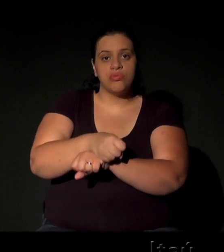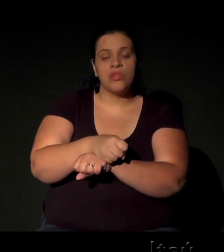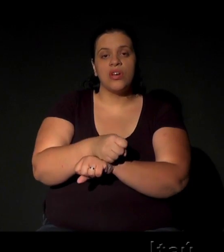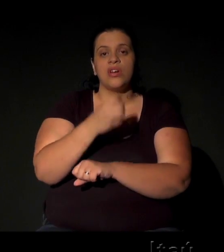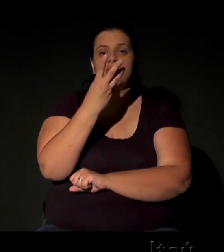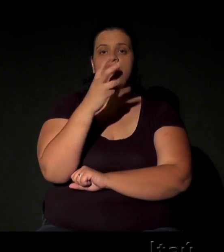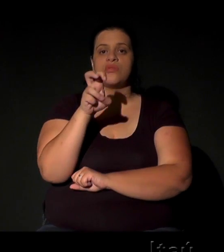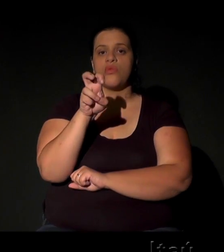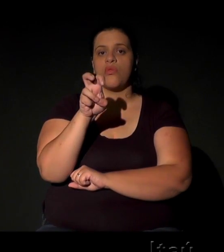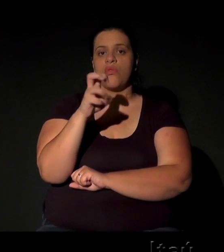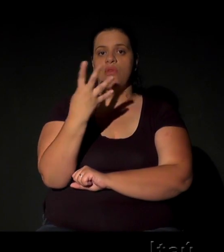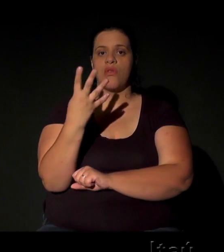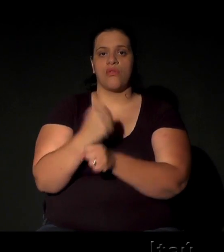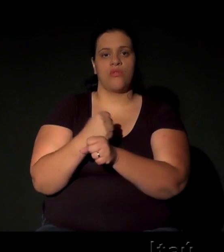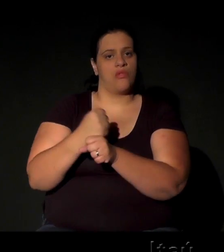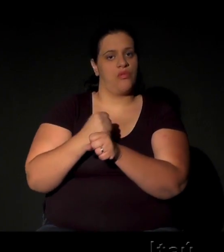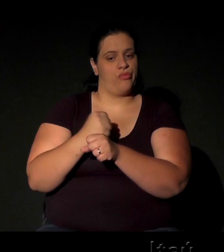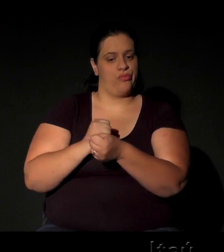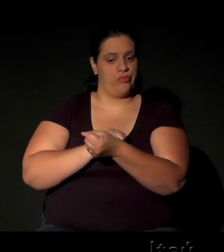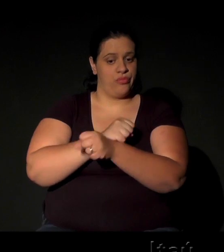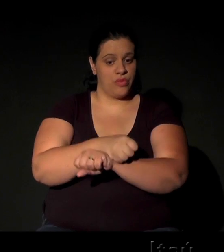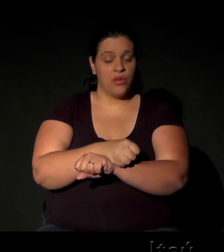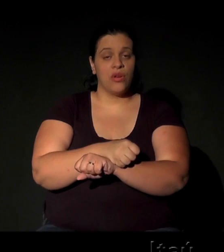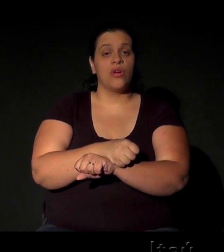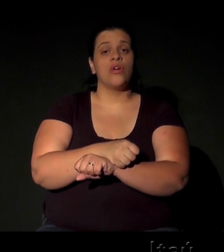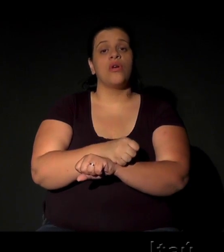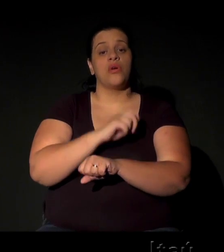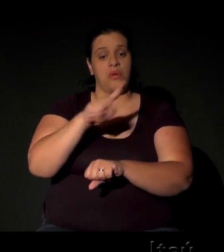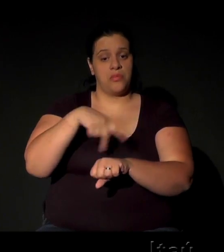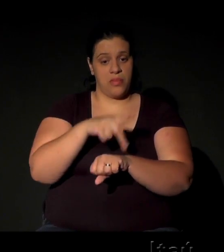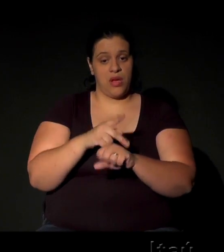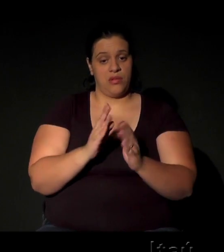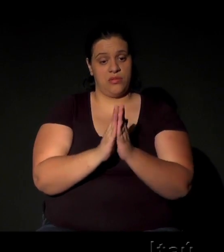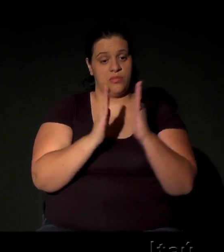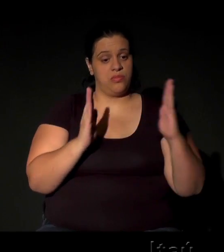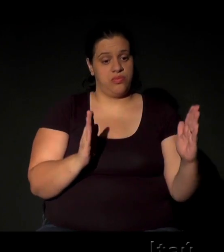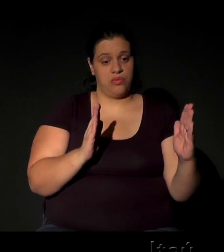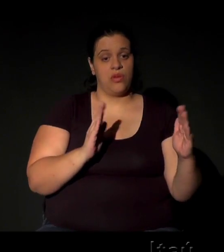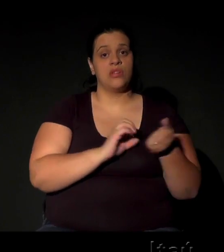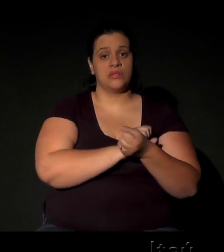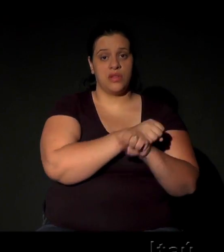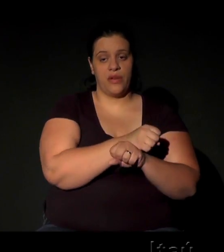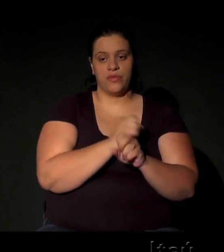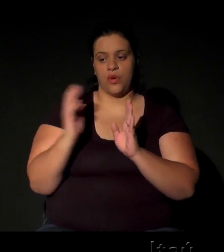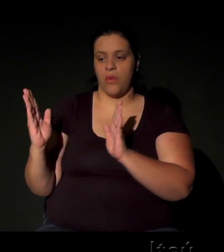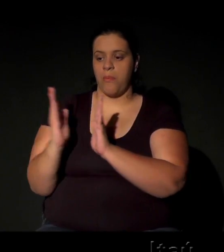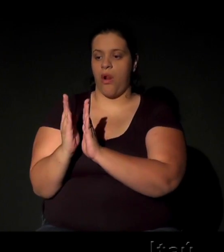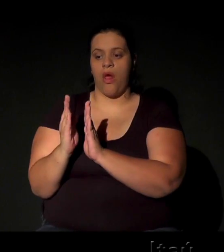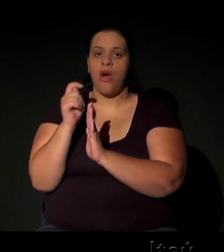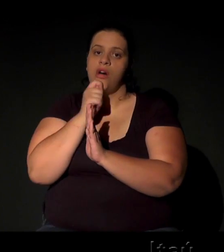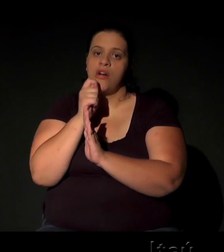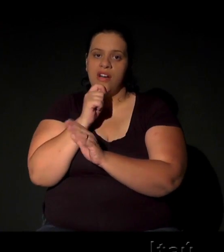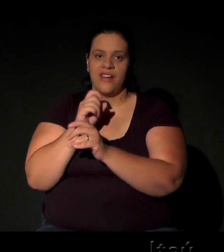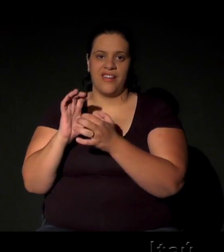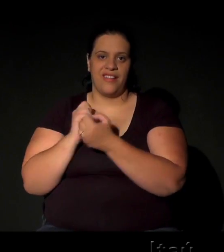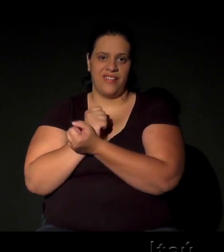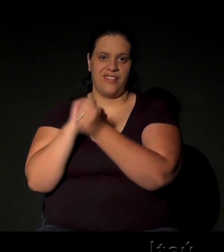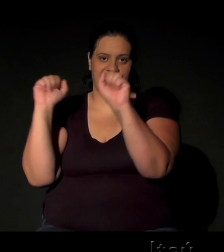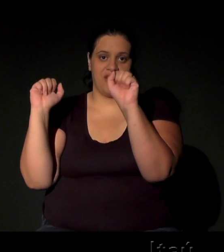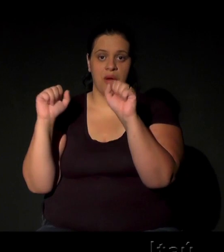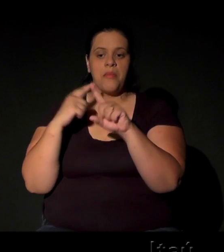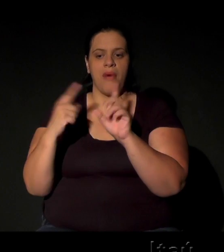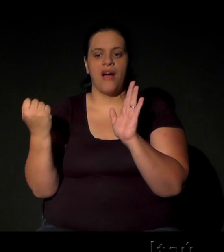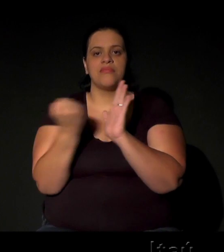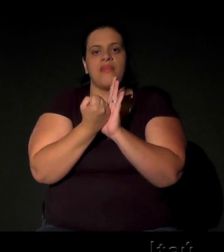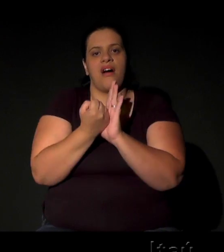354 Anos de Escravidão que enquanto país teve mais tempo de escravidão do que de não escravidão e claro que os efeitos disso ainda tão